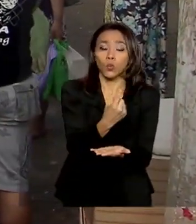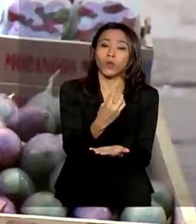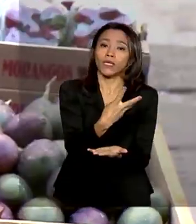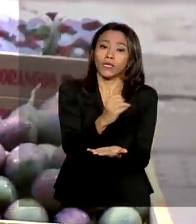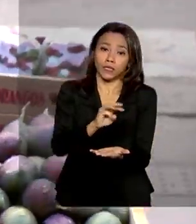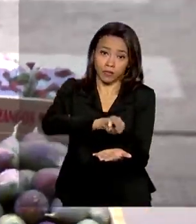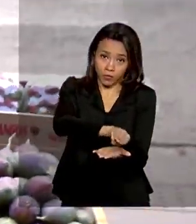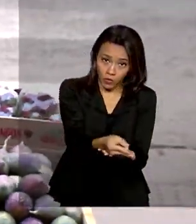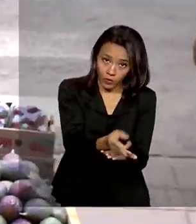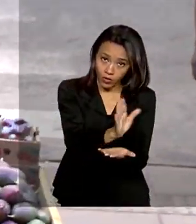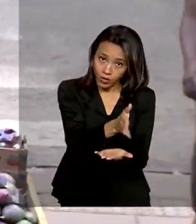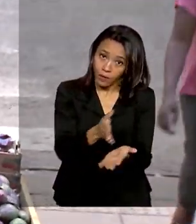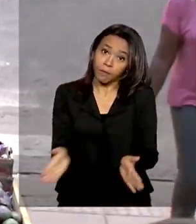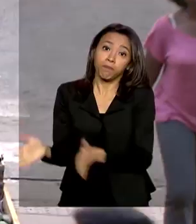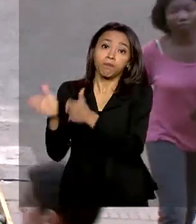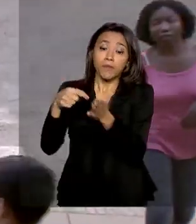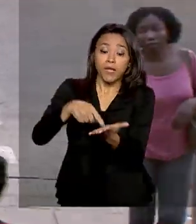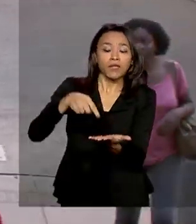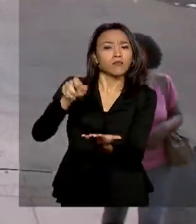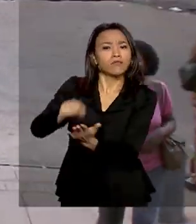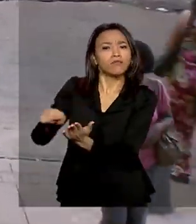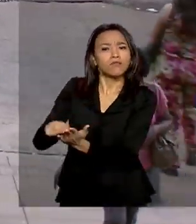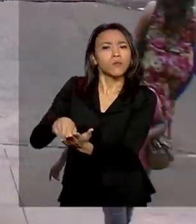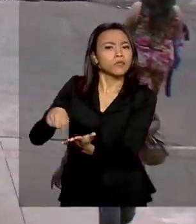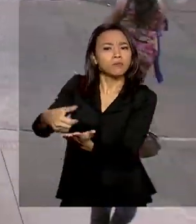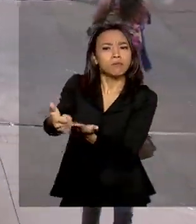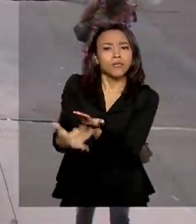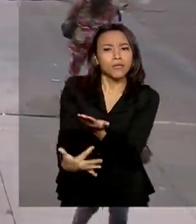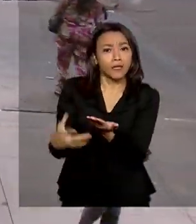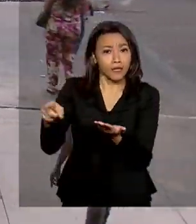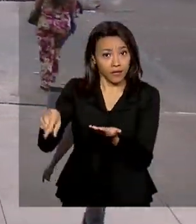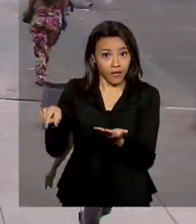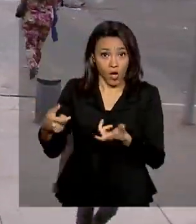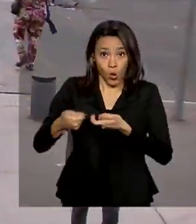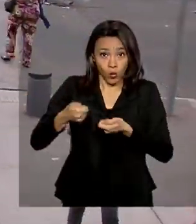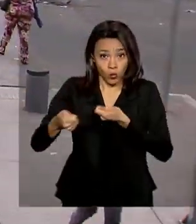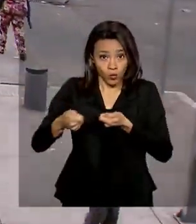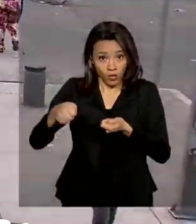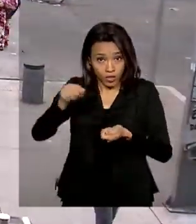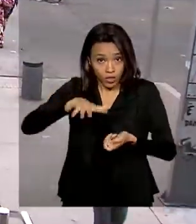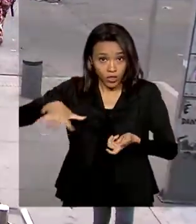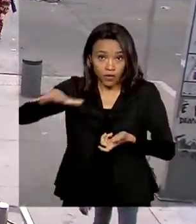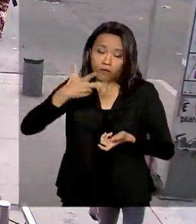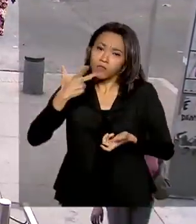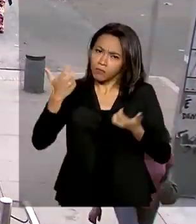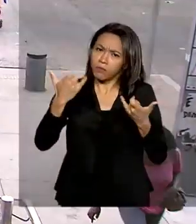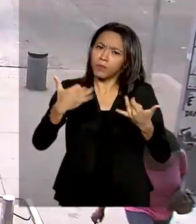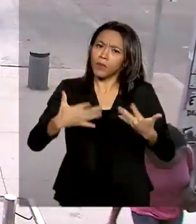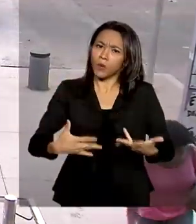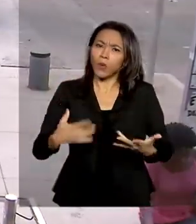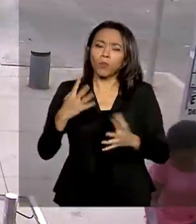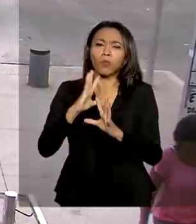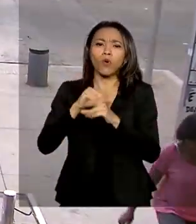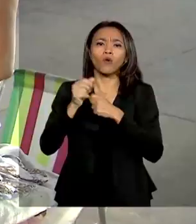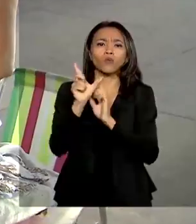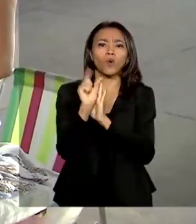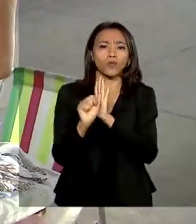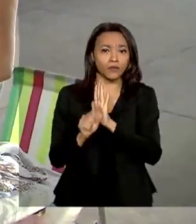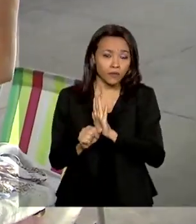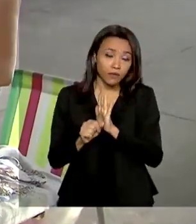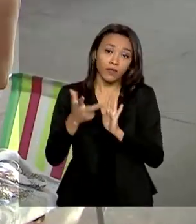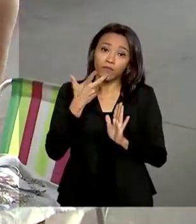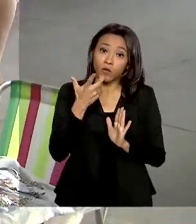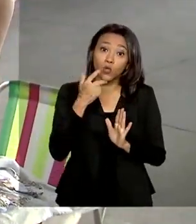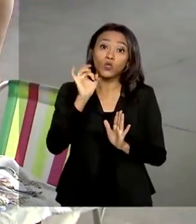bilhões. A nota diz ainda que a Controladoria Geral da União emitiu um alerta em relação ao orçamento. Por isso, ficou estabelecido que